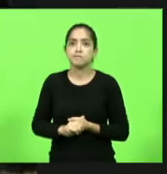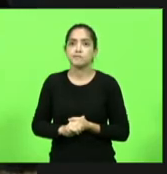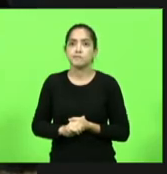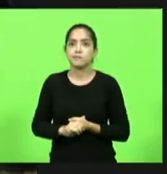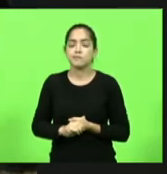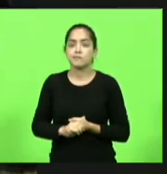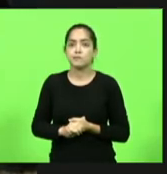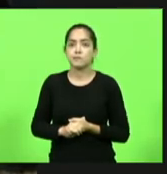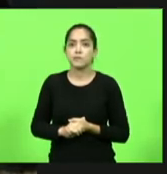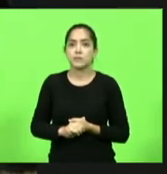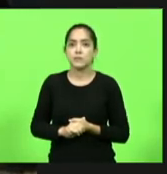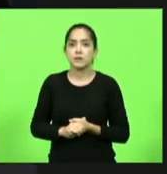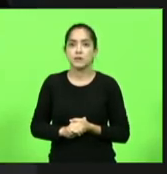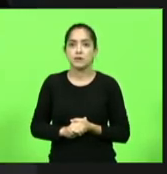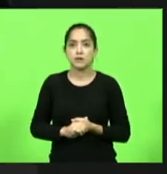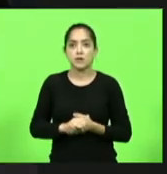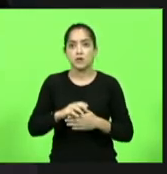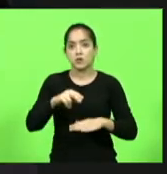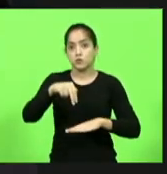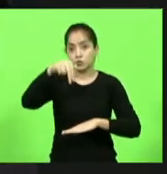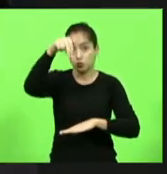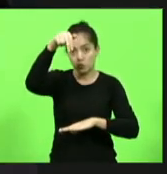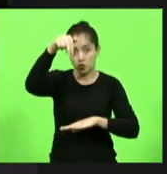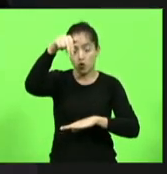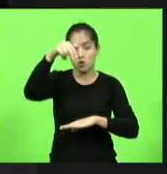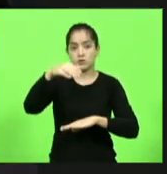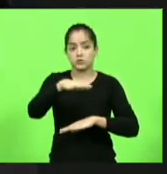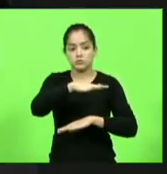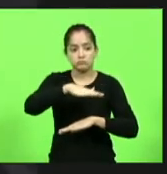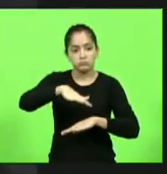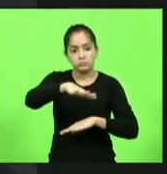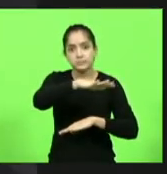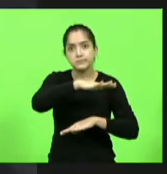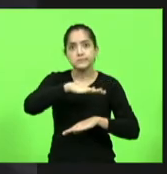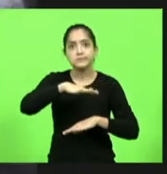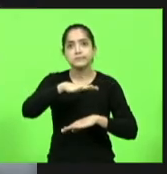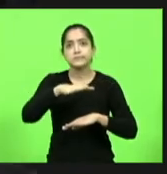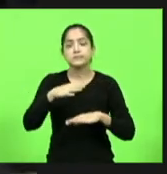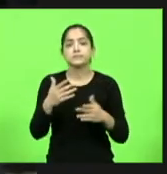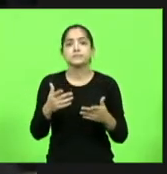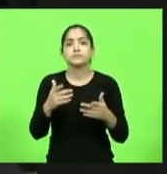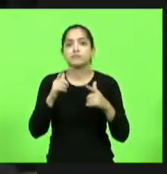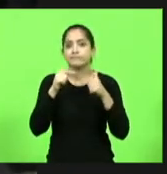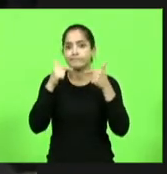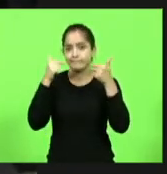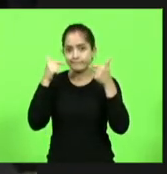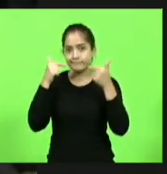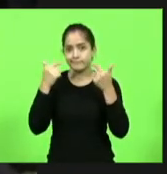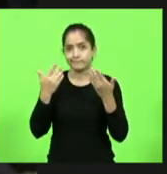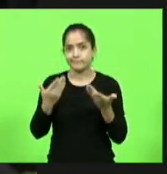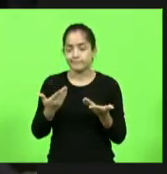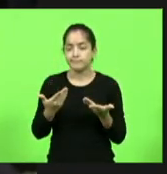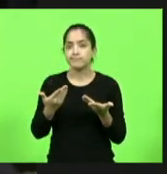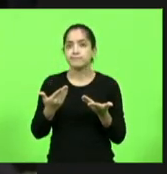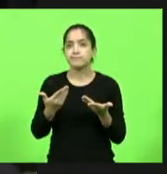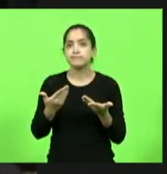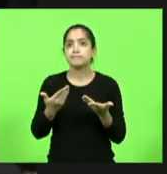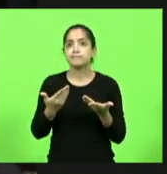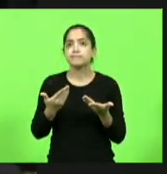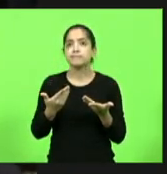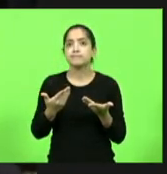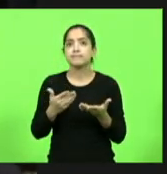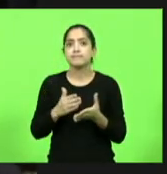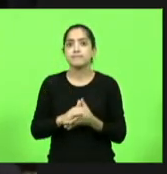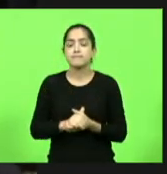o pessoal do Norte e Nordeste está com sorriso por aqui, ó, sorriso na orelha, pessoal do